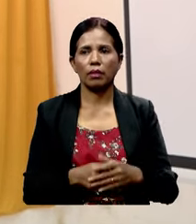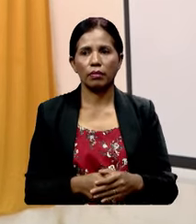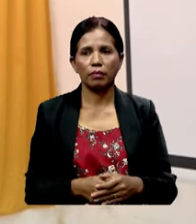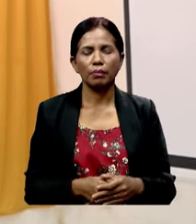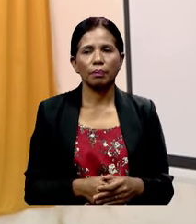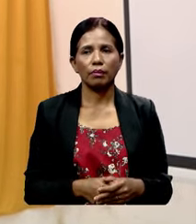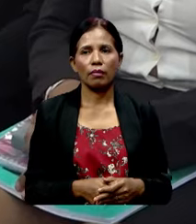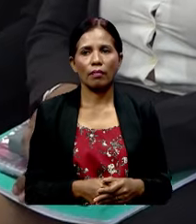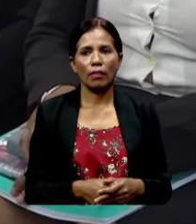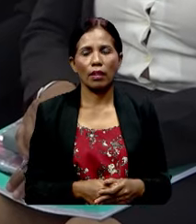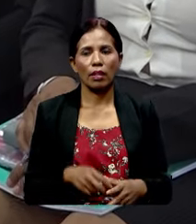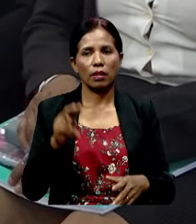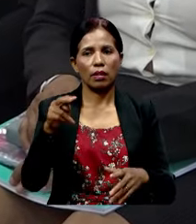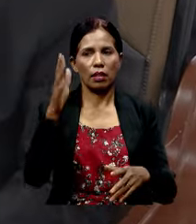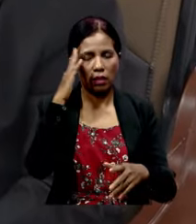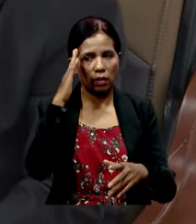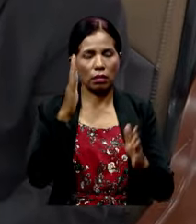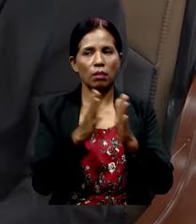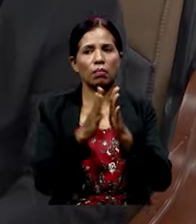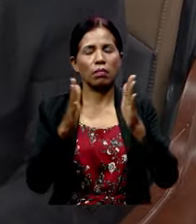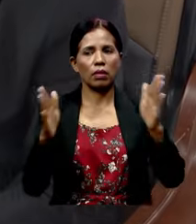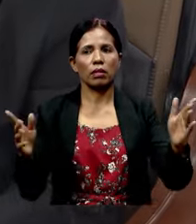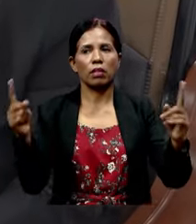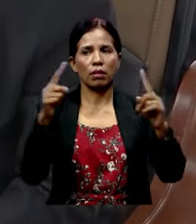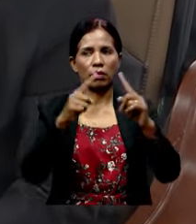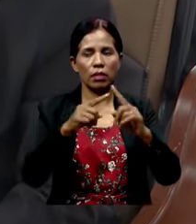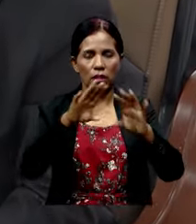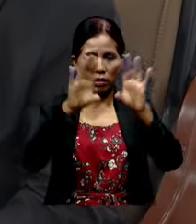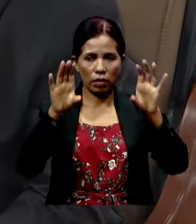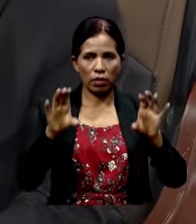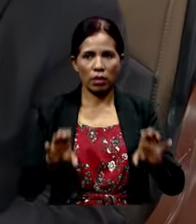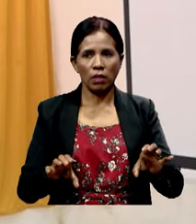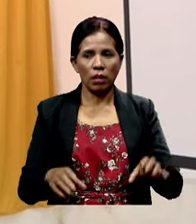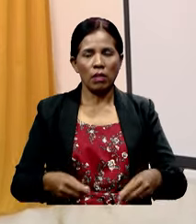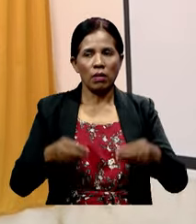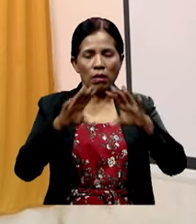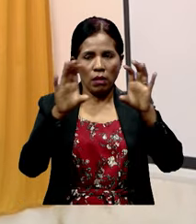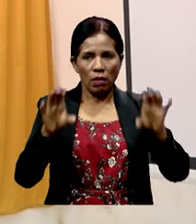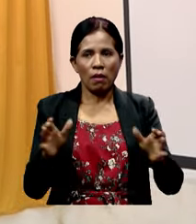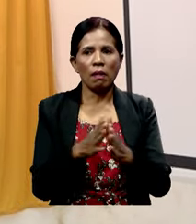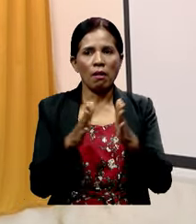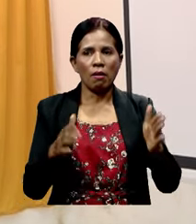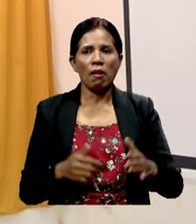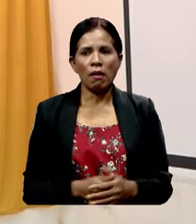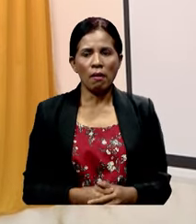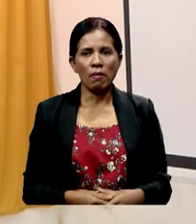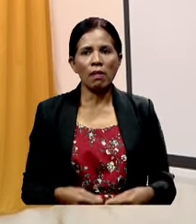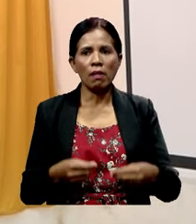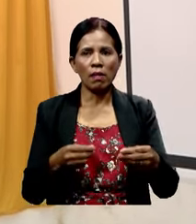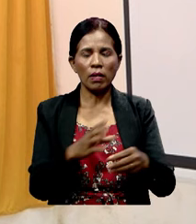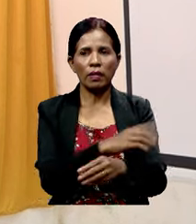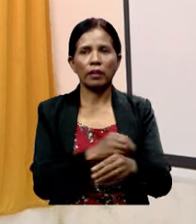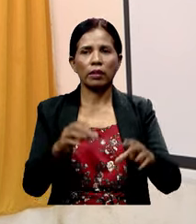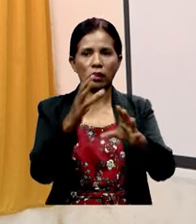ninia reconhecimento bot ba ia certificado, atribuição certificado na bemaka, formando ser seisimo,